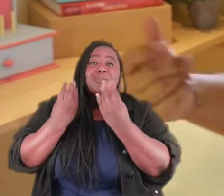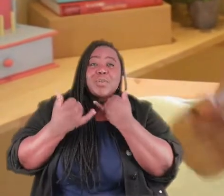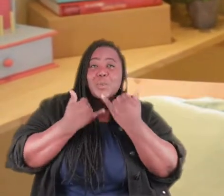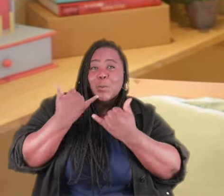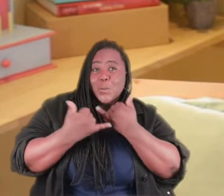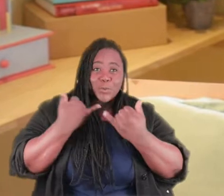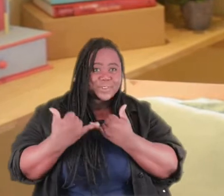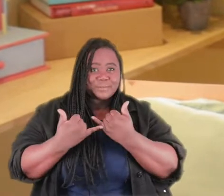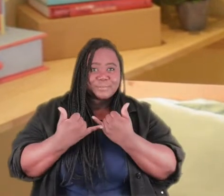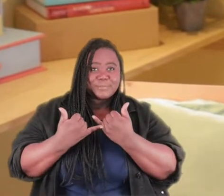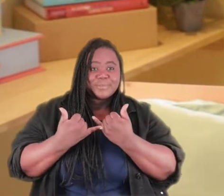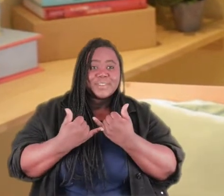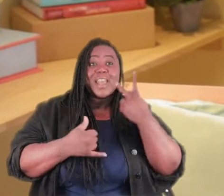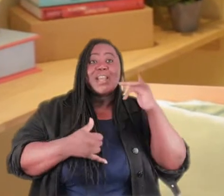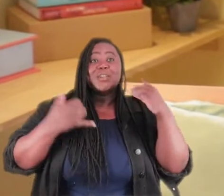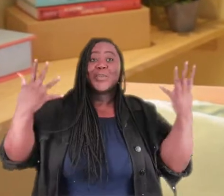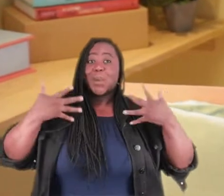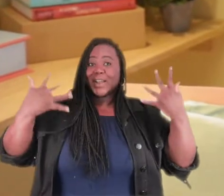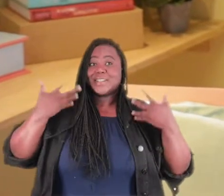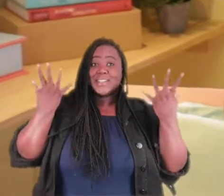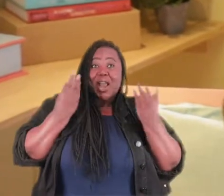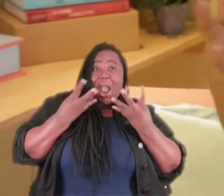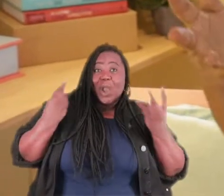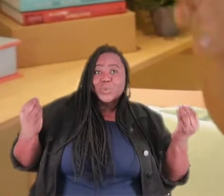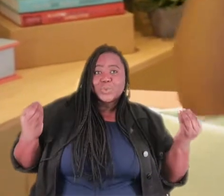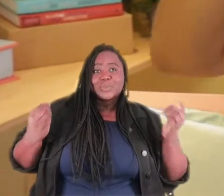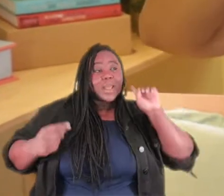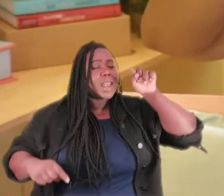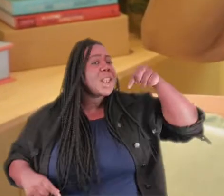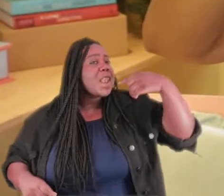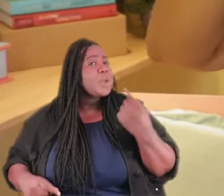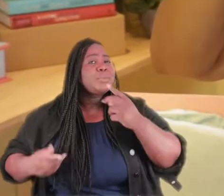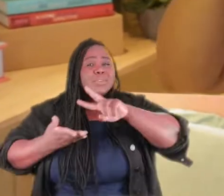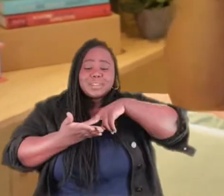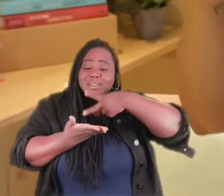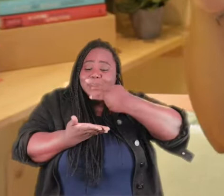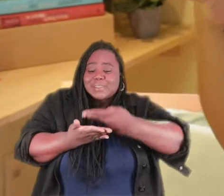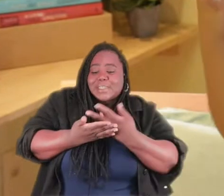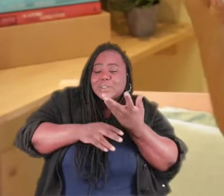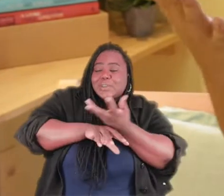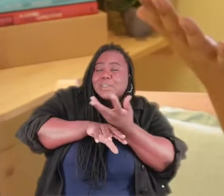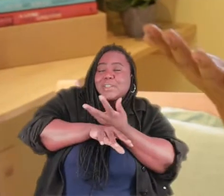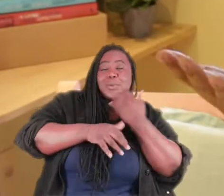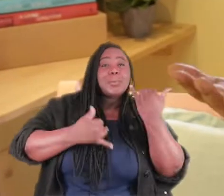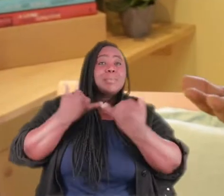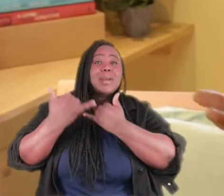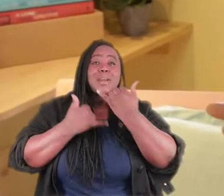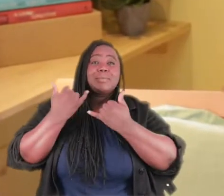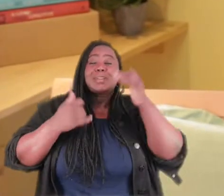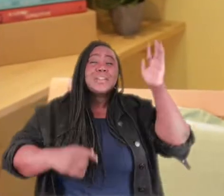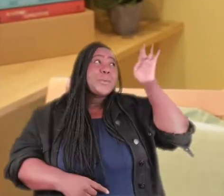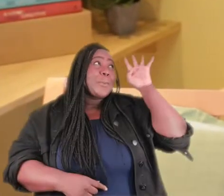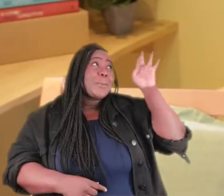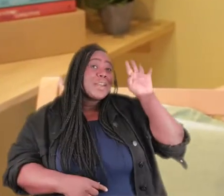muitas brincadeiras, sua alegria é tamanha. Depois, deitam sobre a grama para brincar de